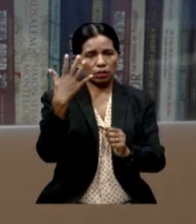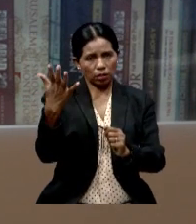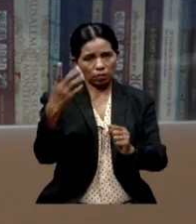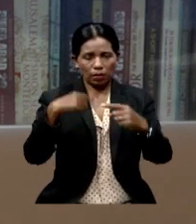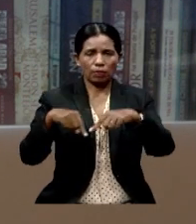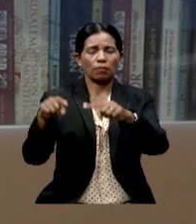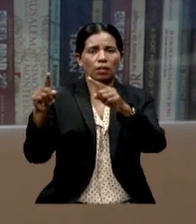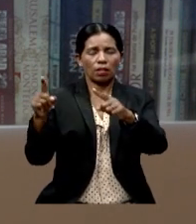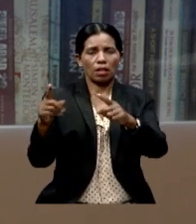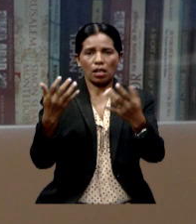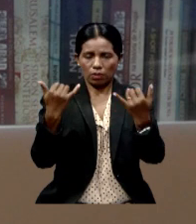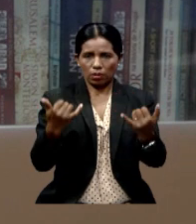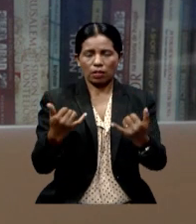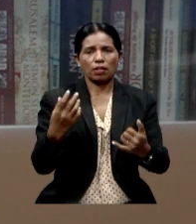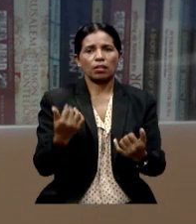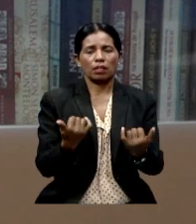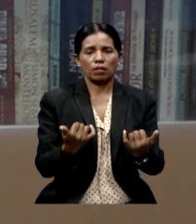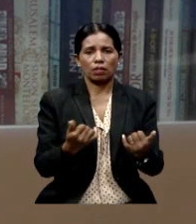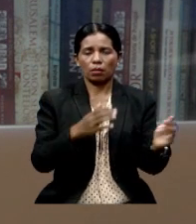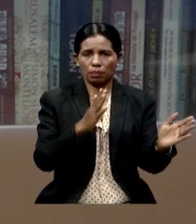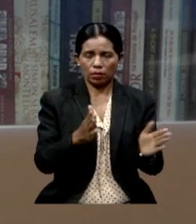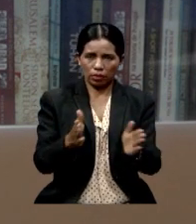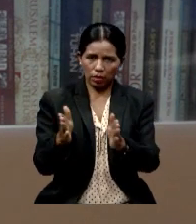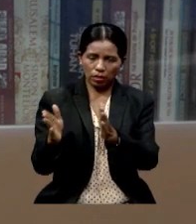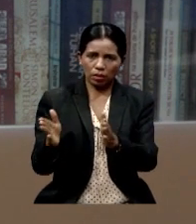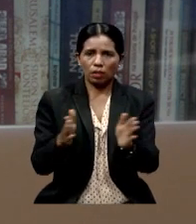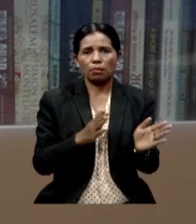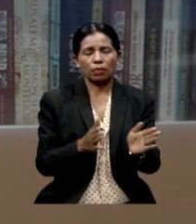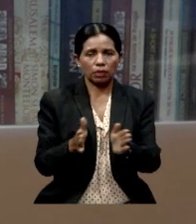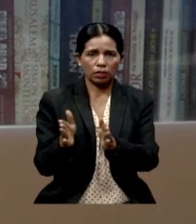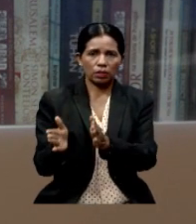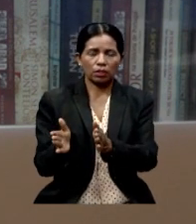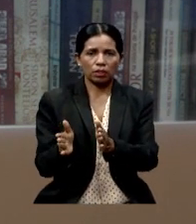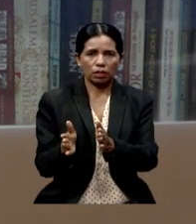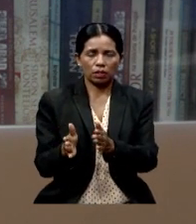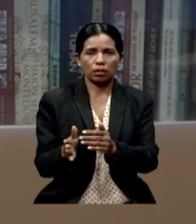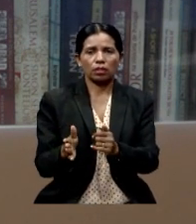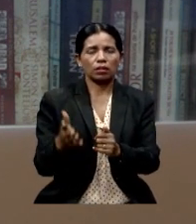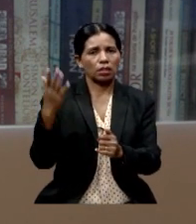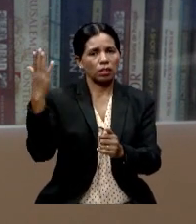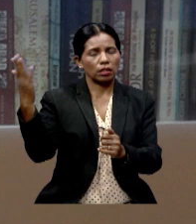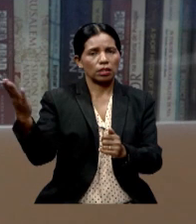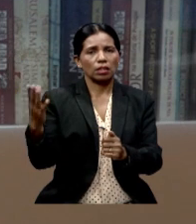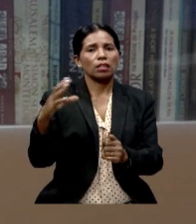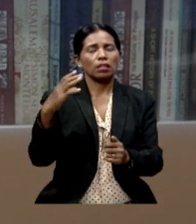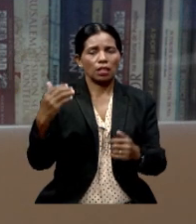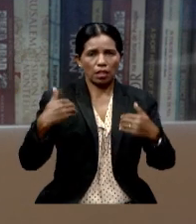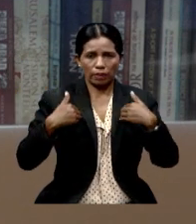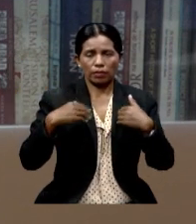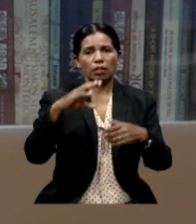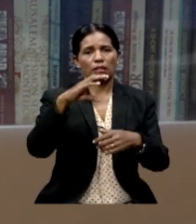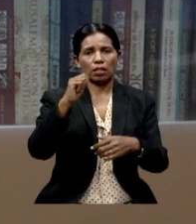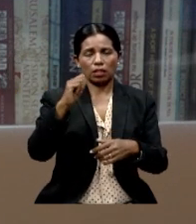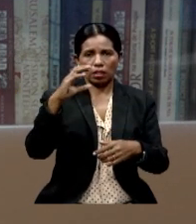kami agora proses nema agora pendente ela ya kak agora mo kawin hotete iha